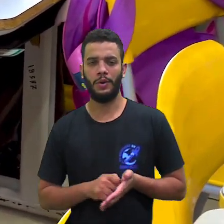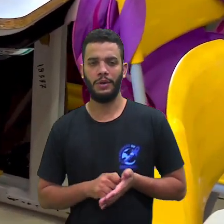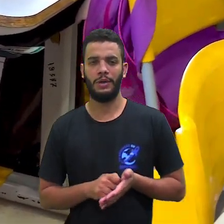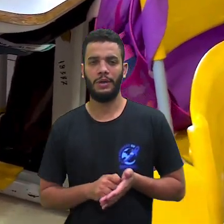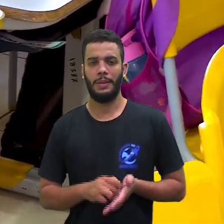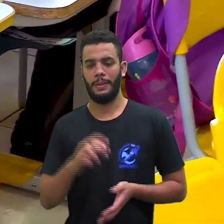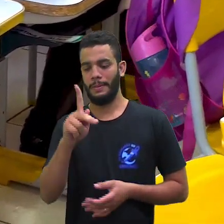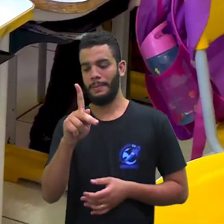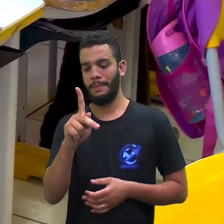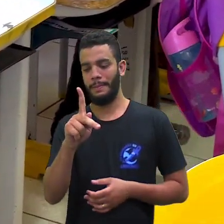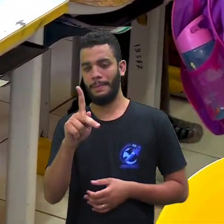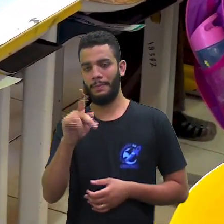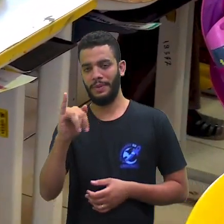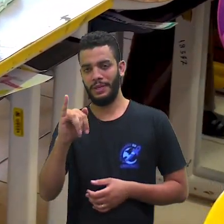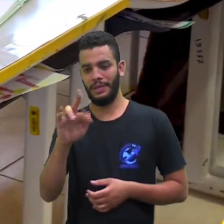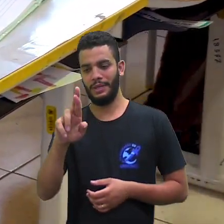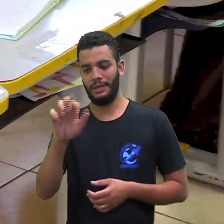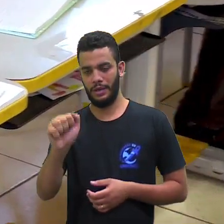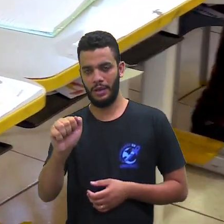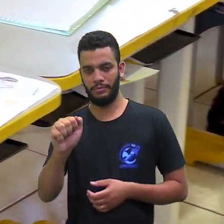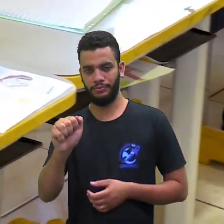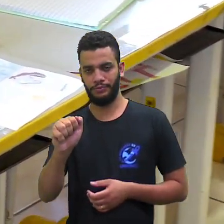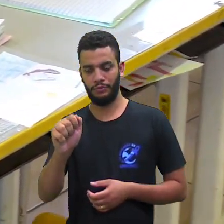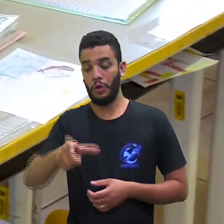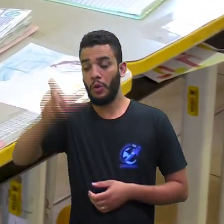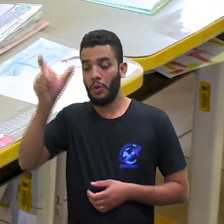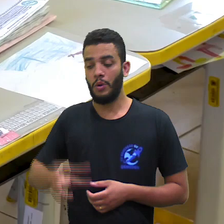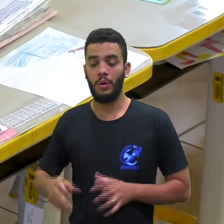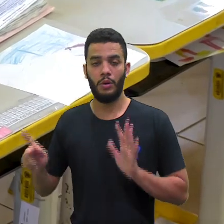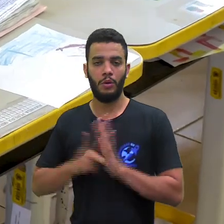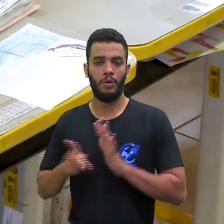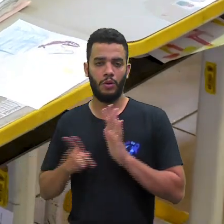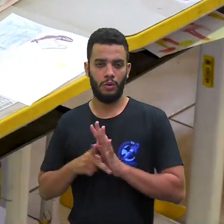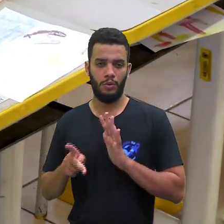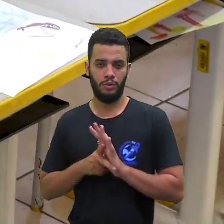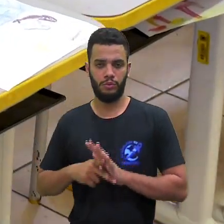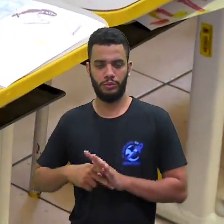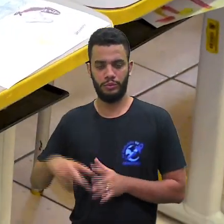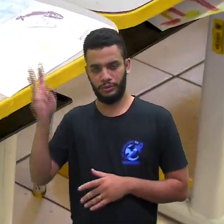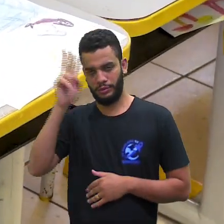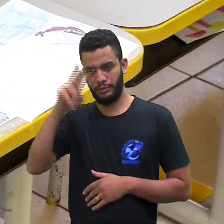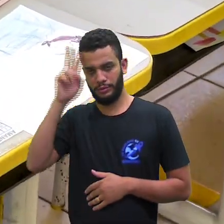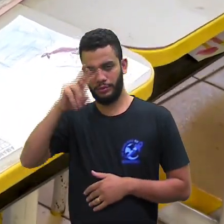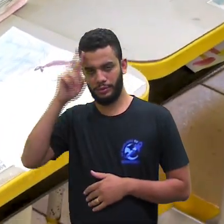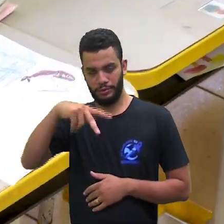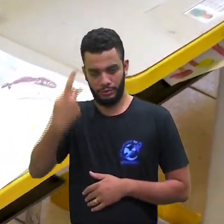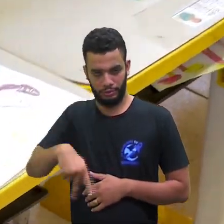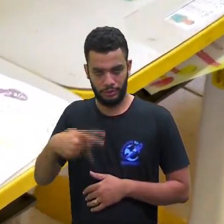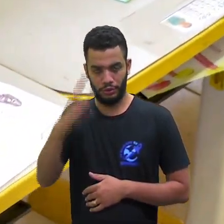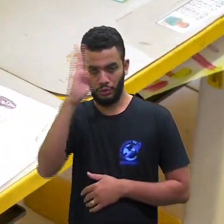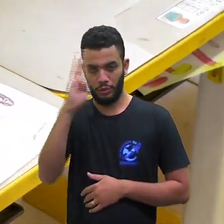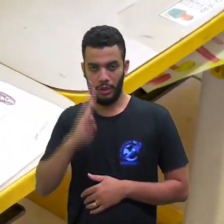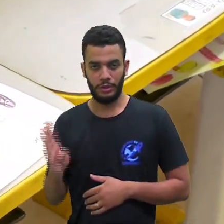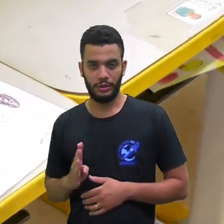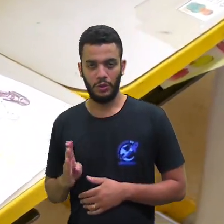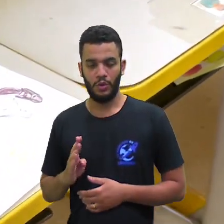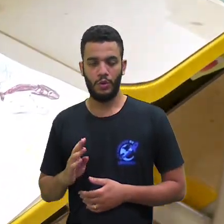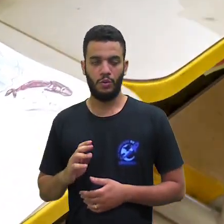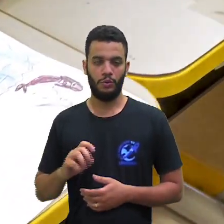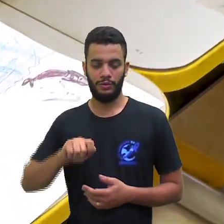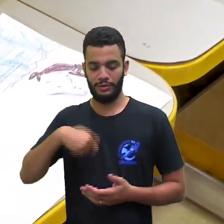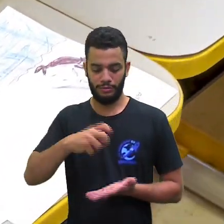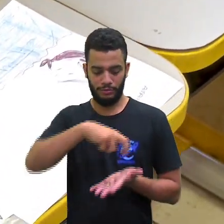Curupi. Ra. Ra. Como escreve? R-A. R-A. Muito bem. O que é que nós